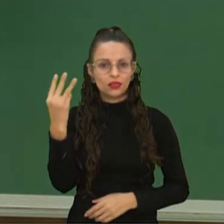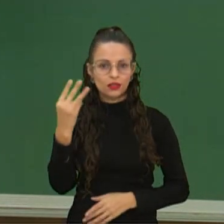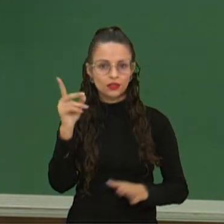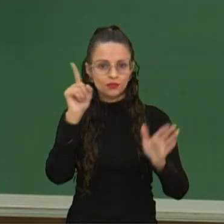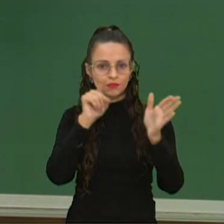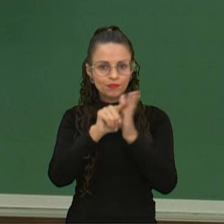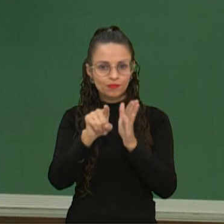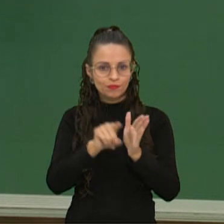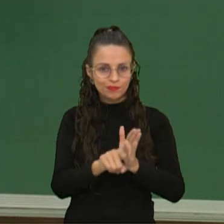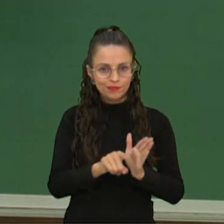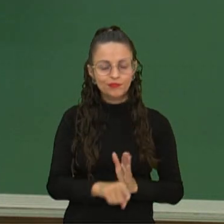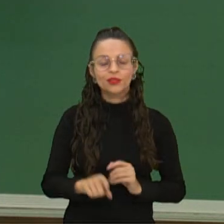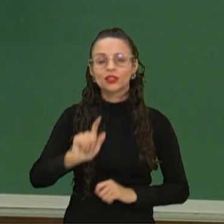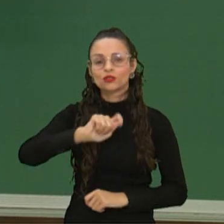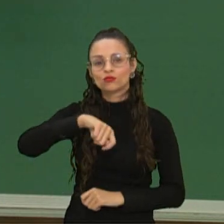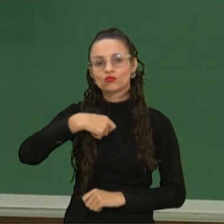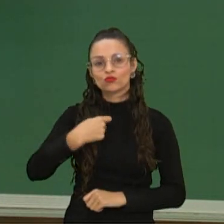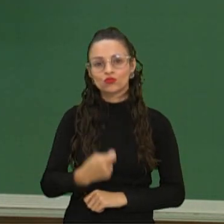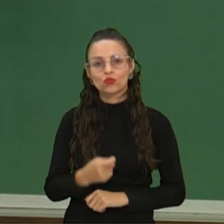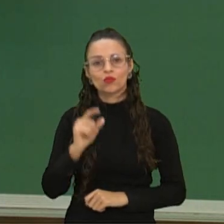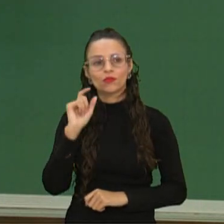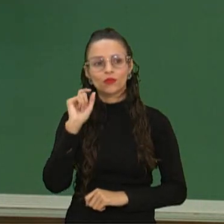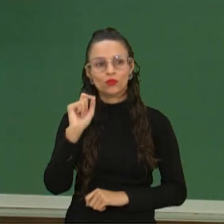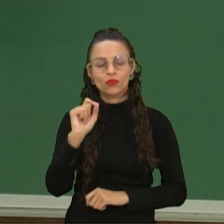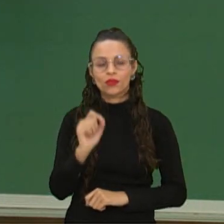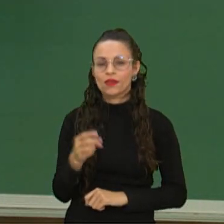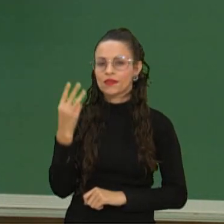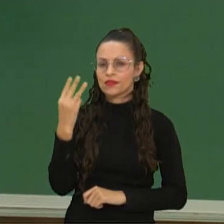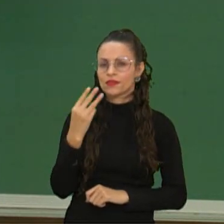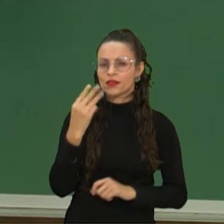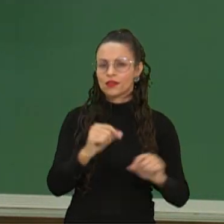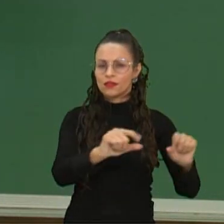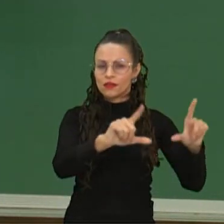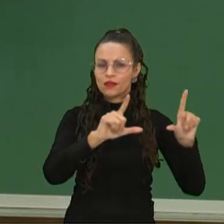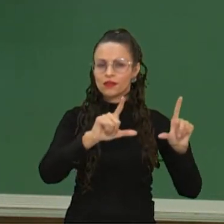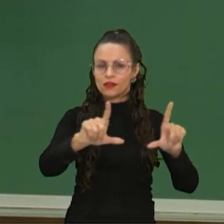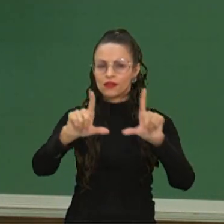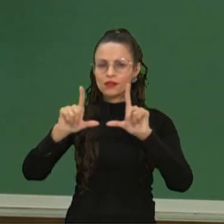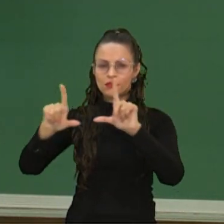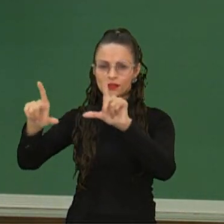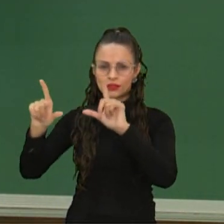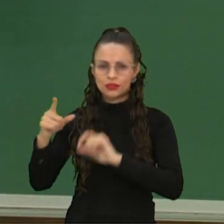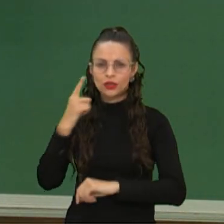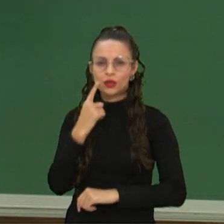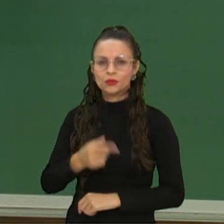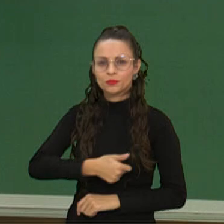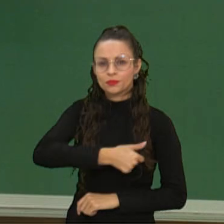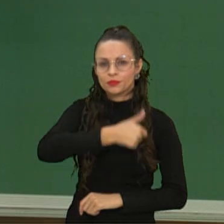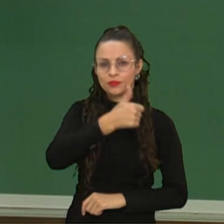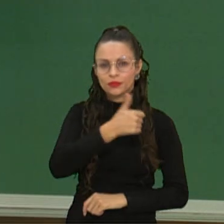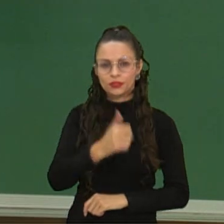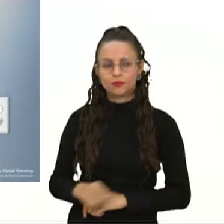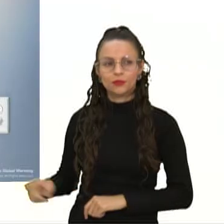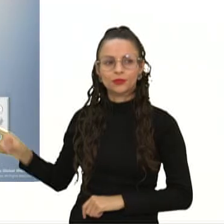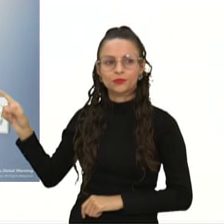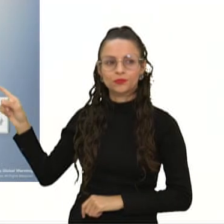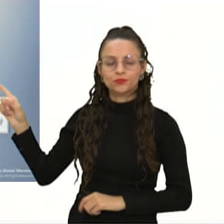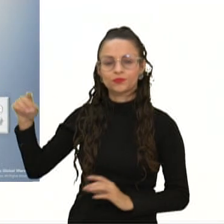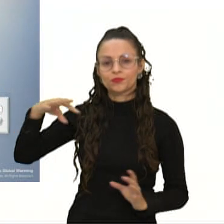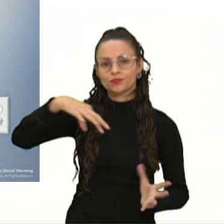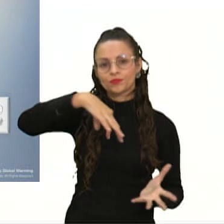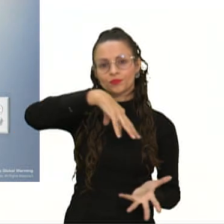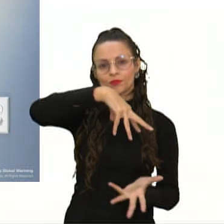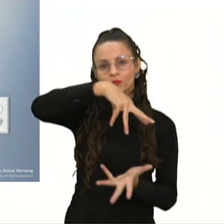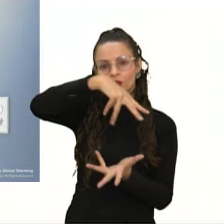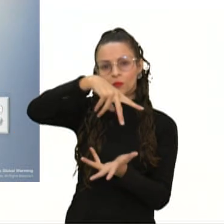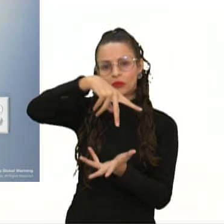que diz respeito a esses 3 anúncios aqui. Então, os anúncios são, nós temos um anúncio do planeta Terra meio